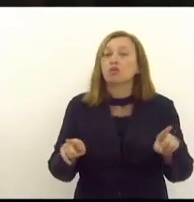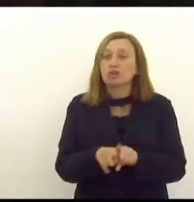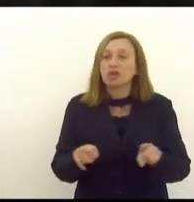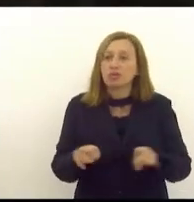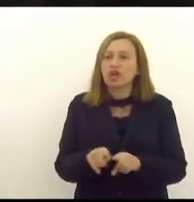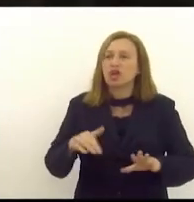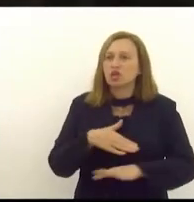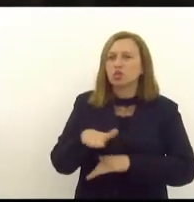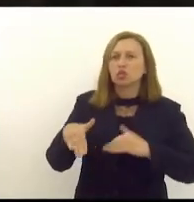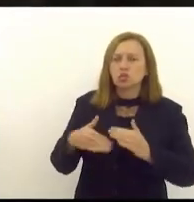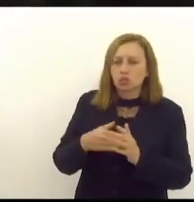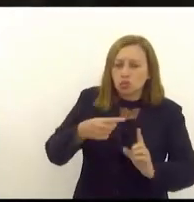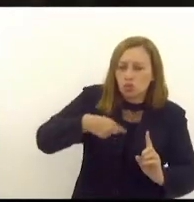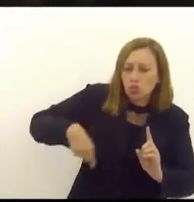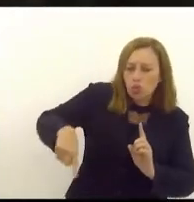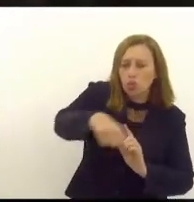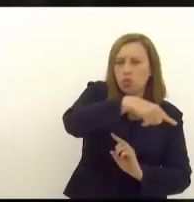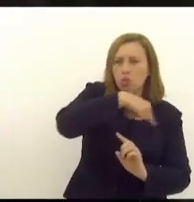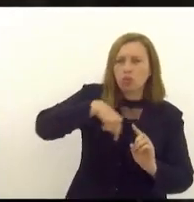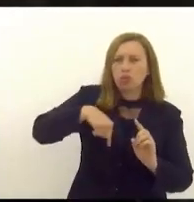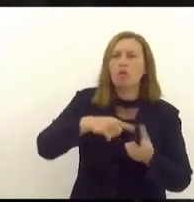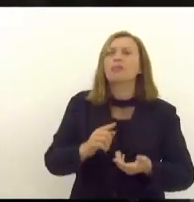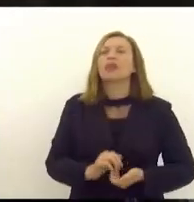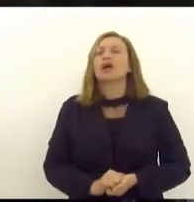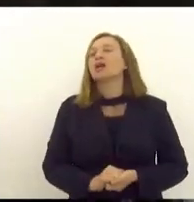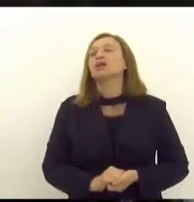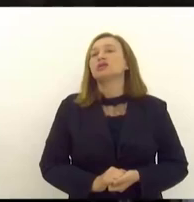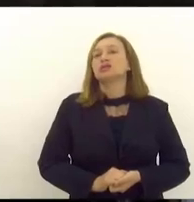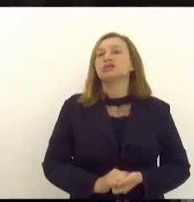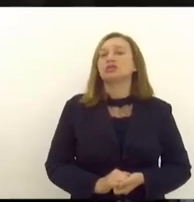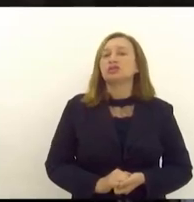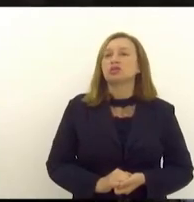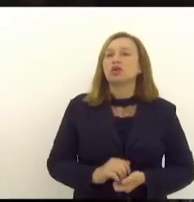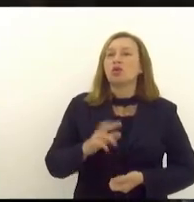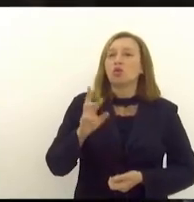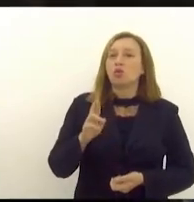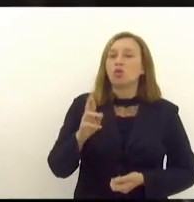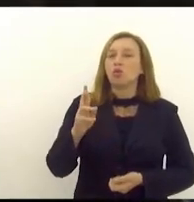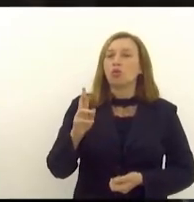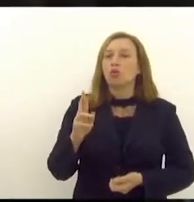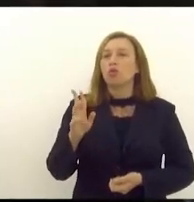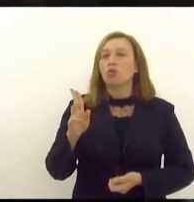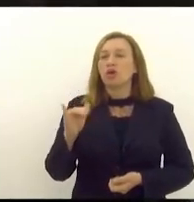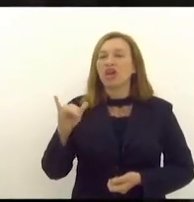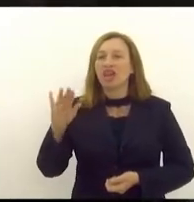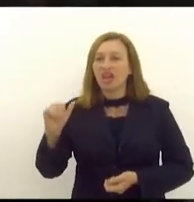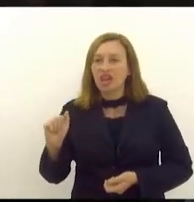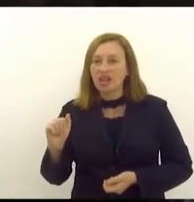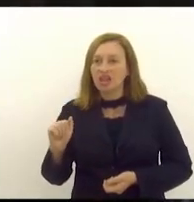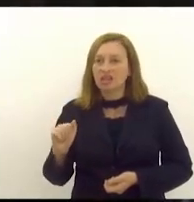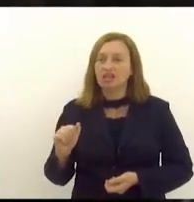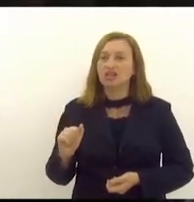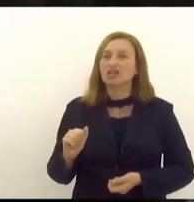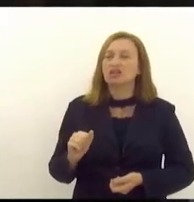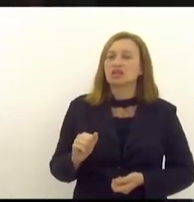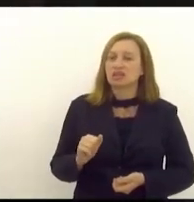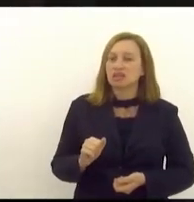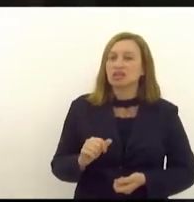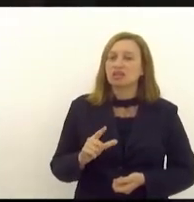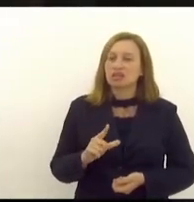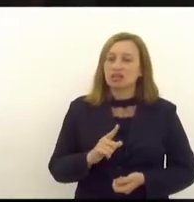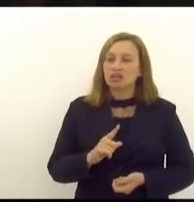todo seu entorno inclusive as ruínas que sobraram do antigo presídio é